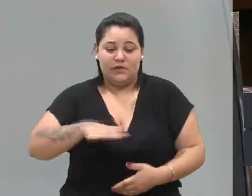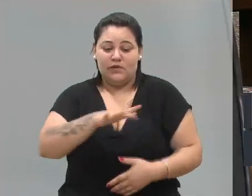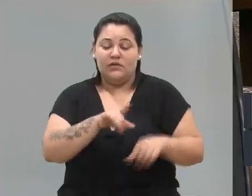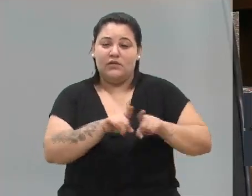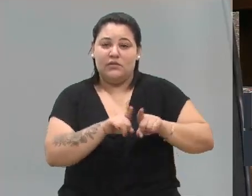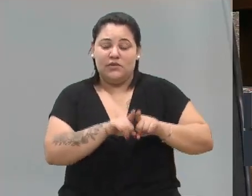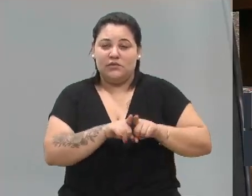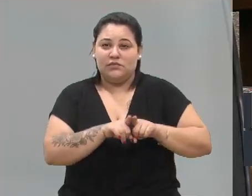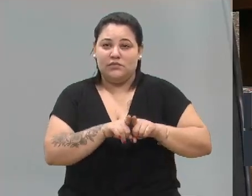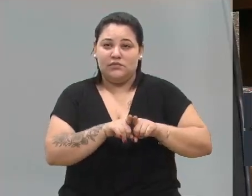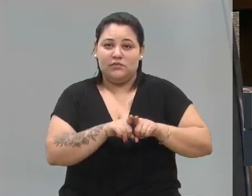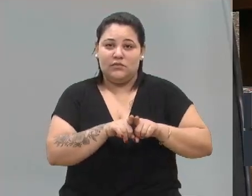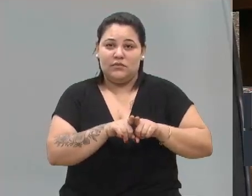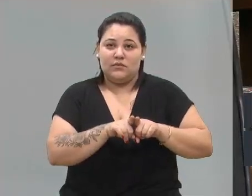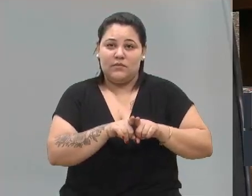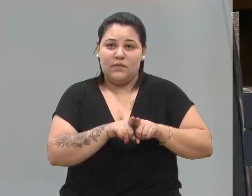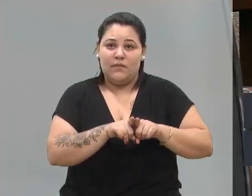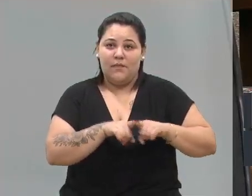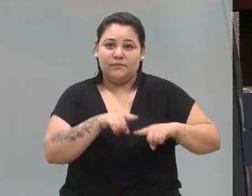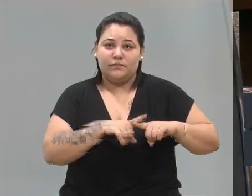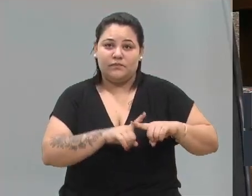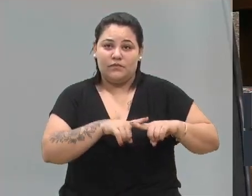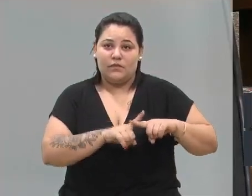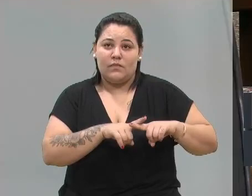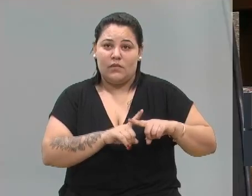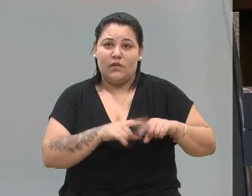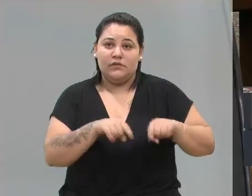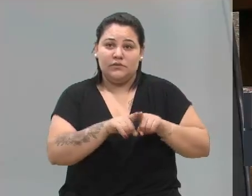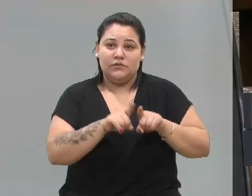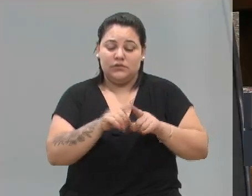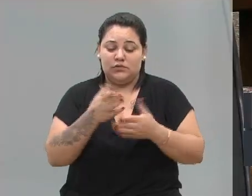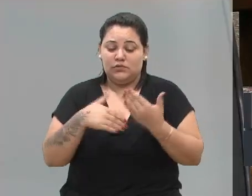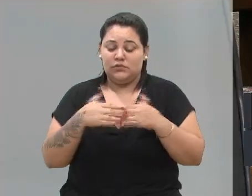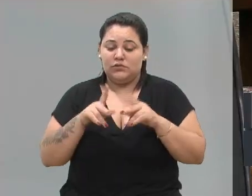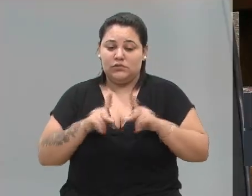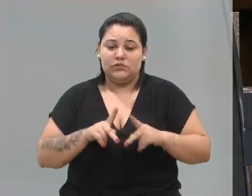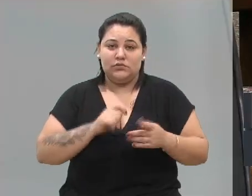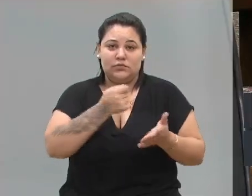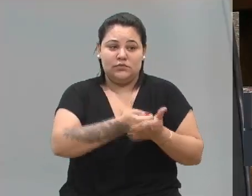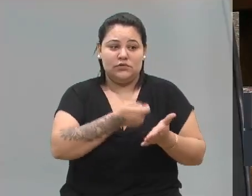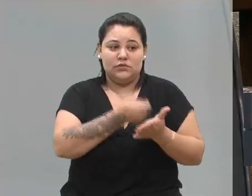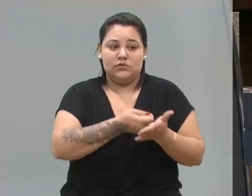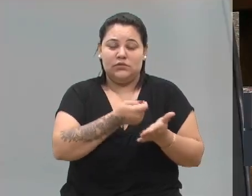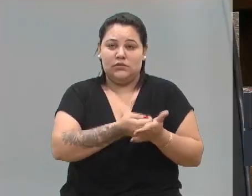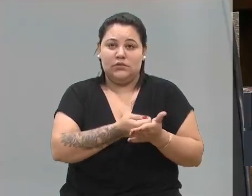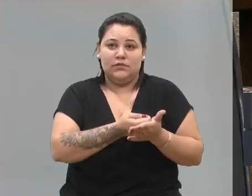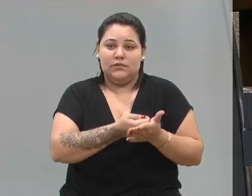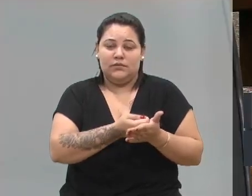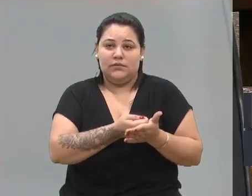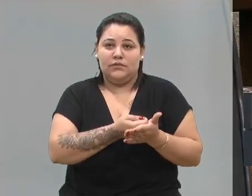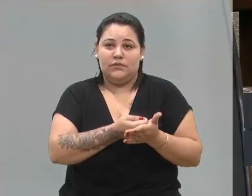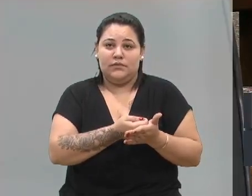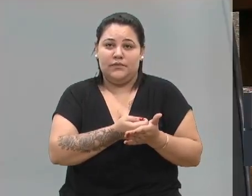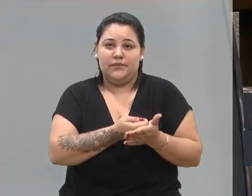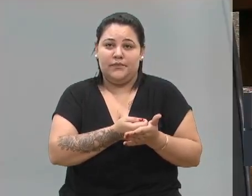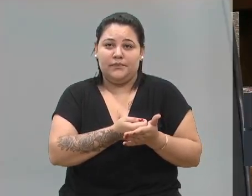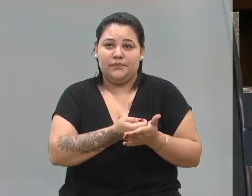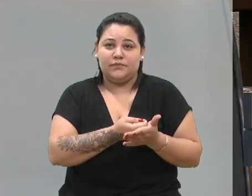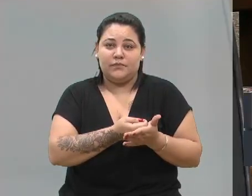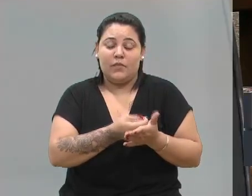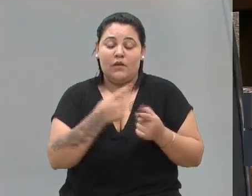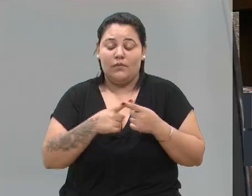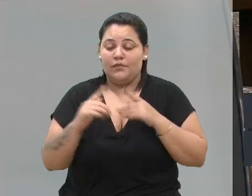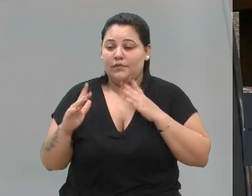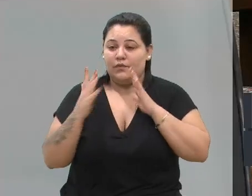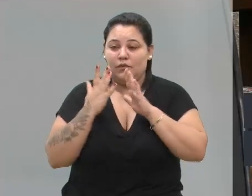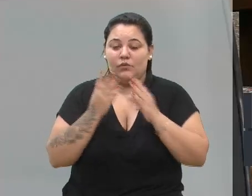desapropriado o parque, e o vereador Wagner lutou muito, batalhou muito. Isso aí tem que dar mérito para ele mesmo, porque ele enfrentou